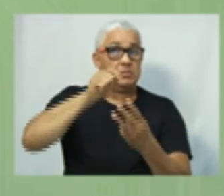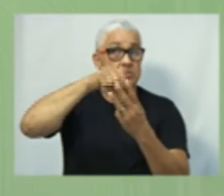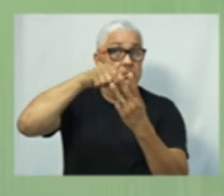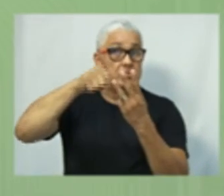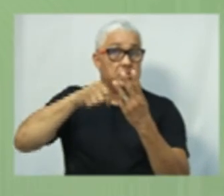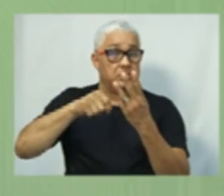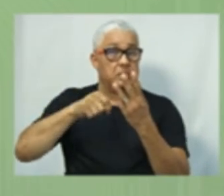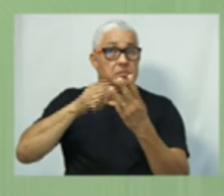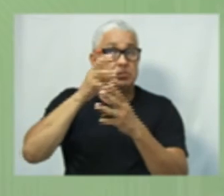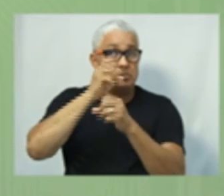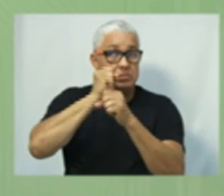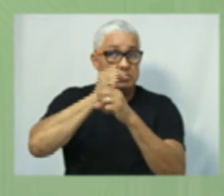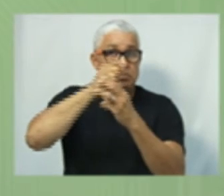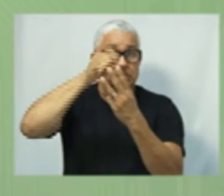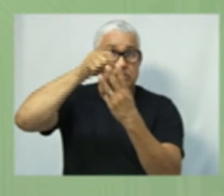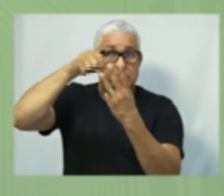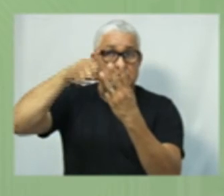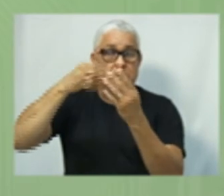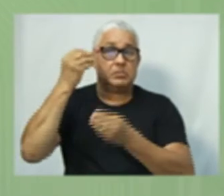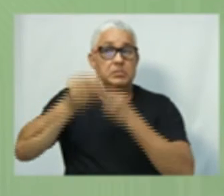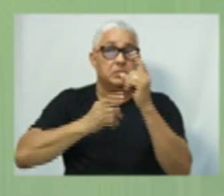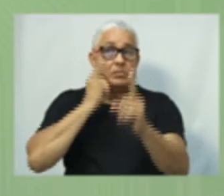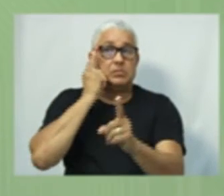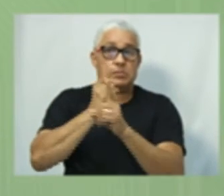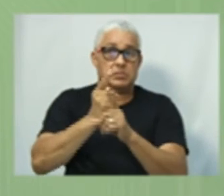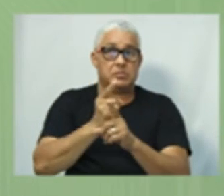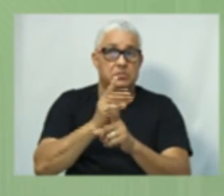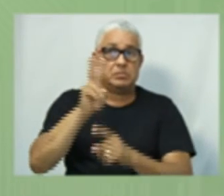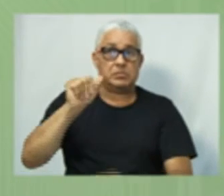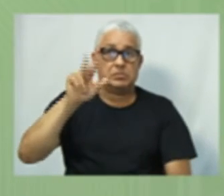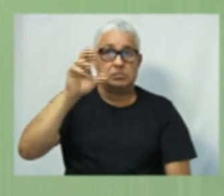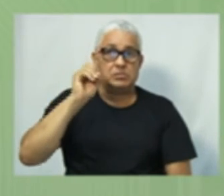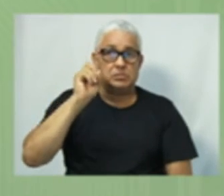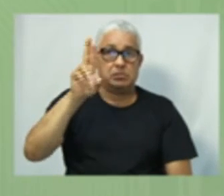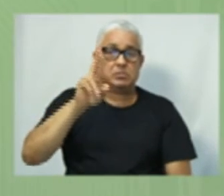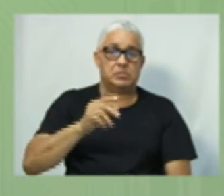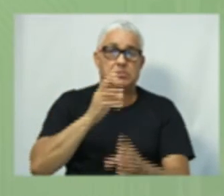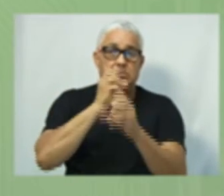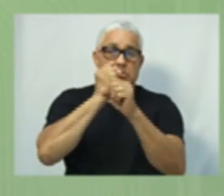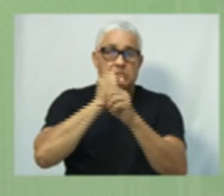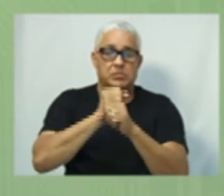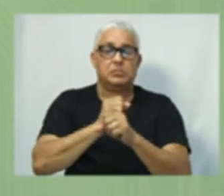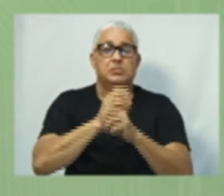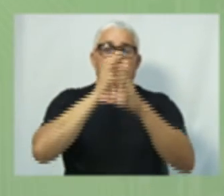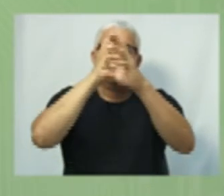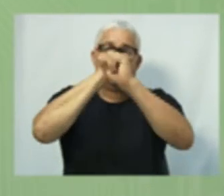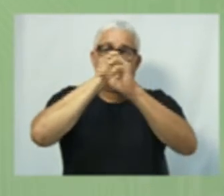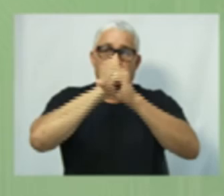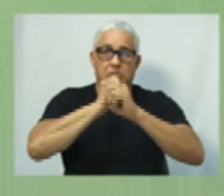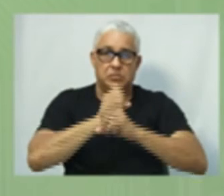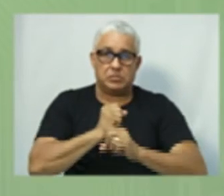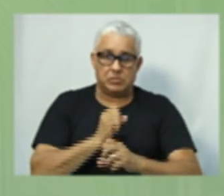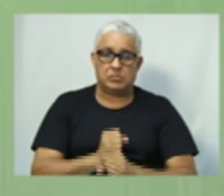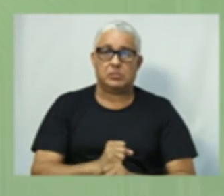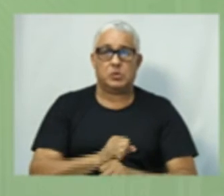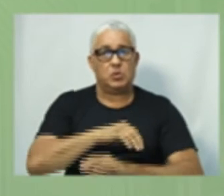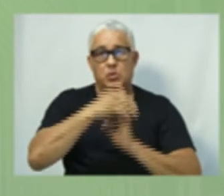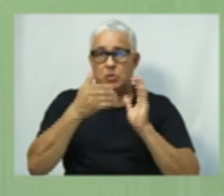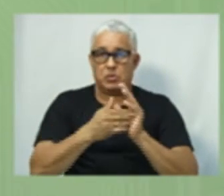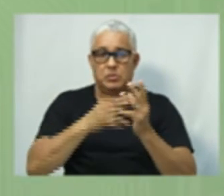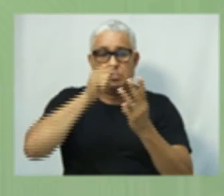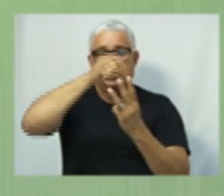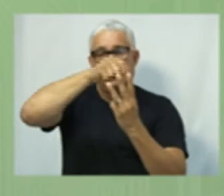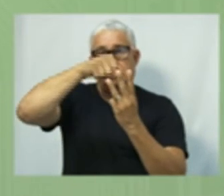Trimestral. Como eu acho o valor que iremos calcular? Somamos os valores do